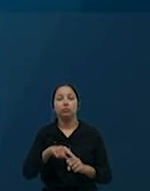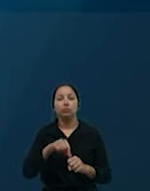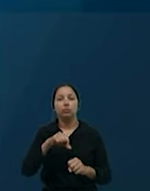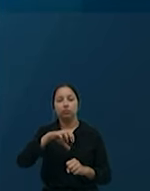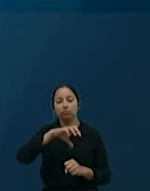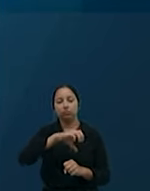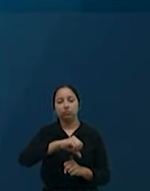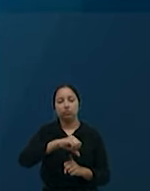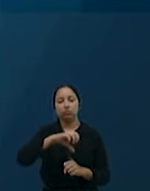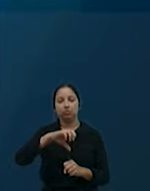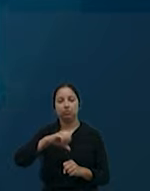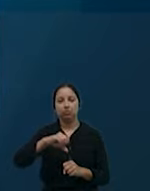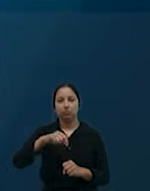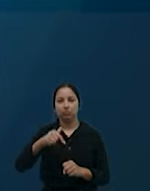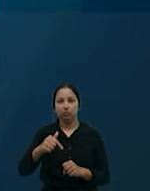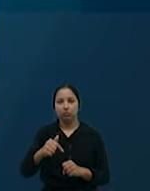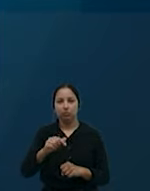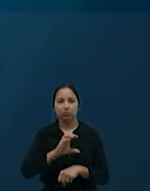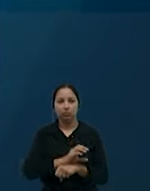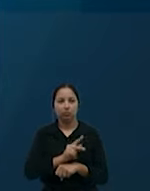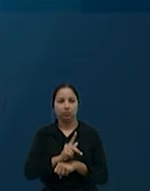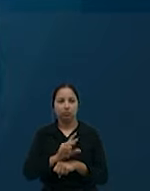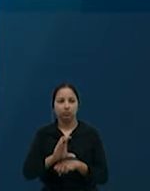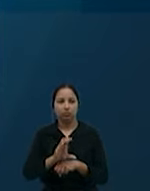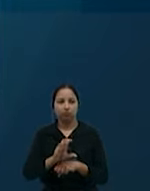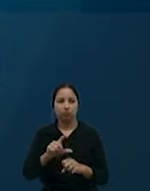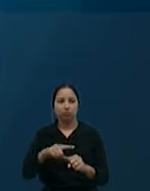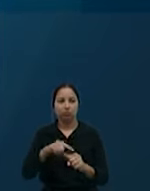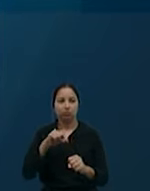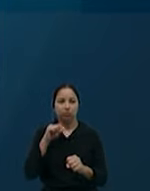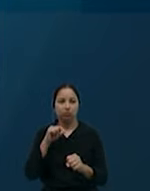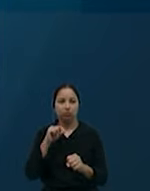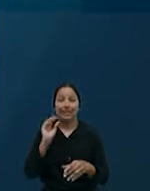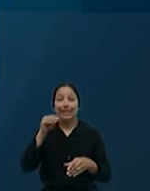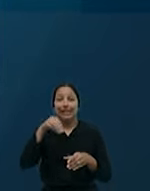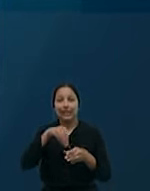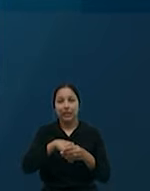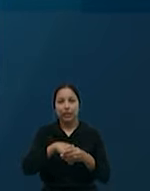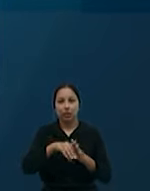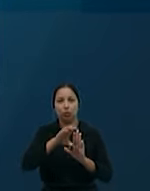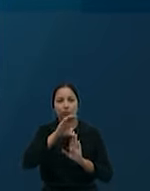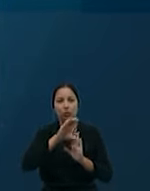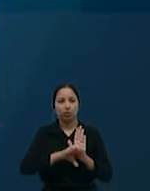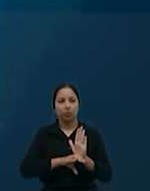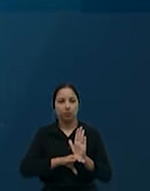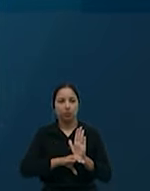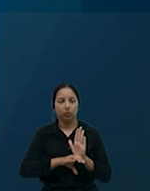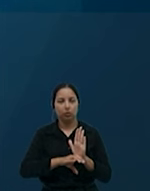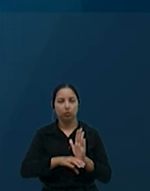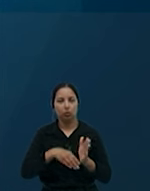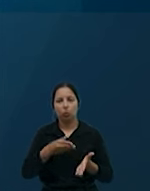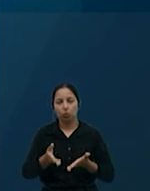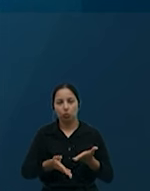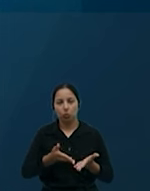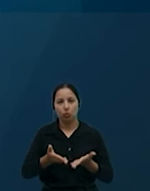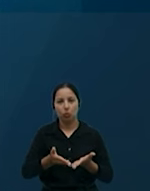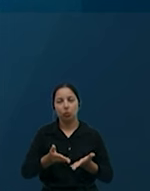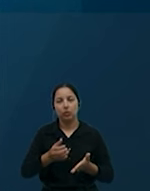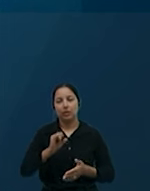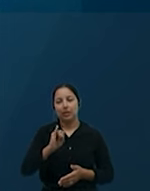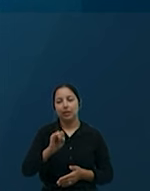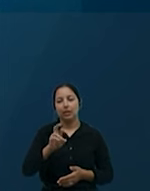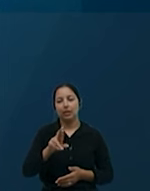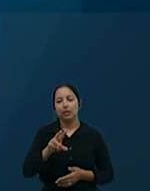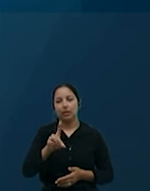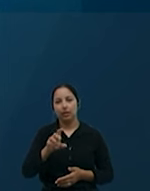987 do CPC. Esse artigo está localizado dentro do capítulo que cuida do IRDR. Diz o